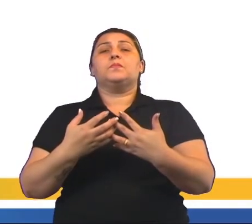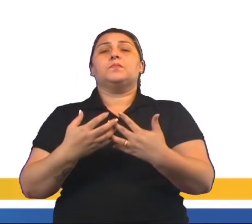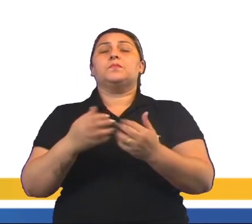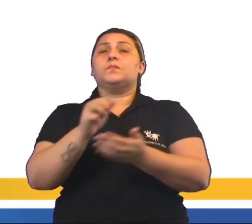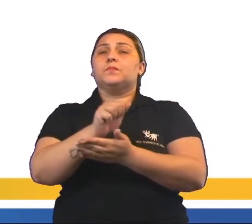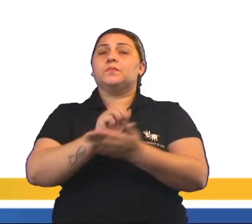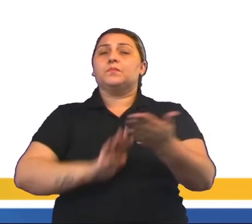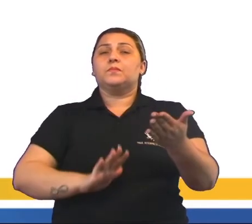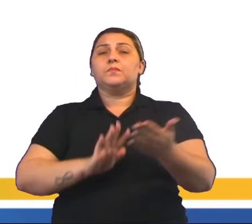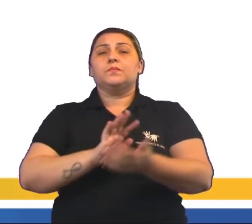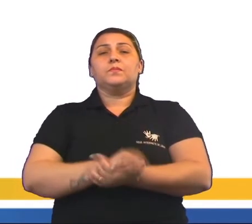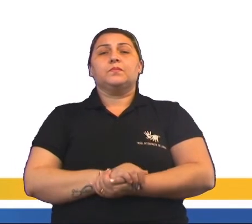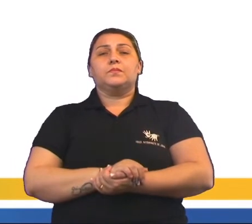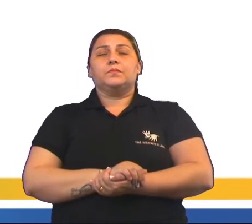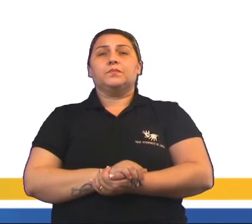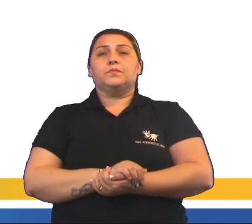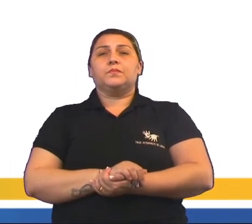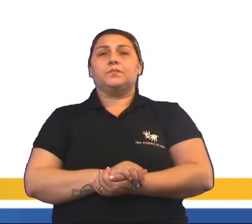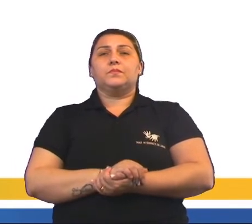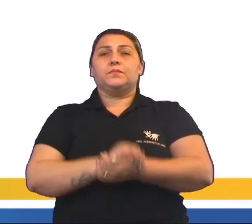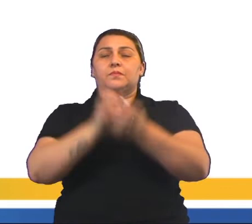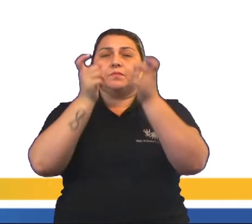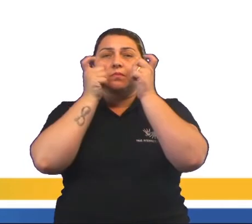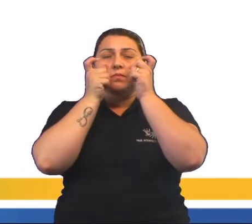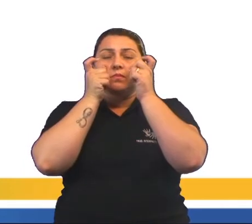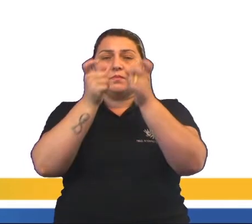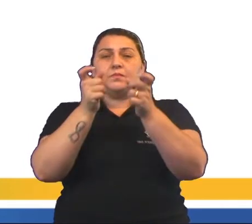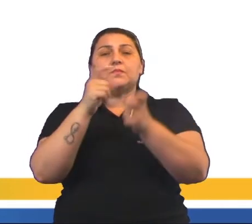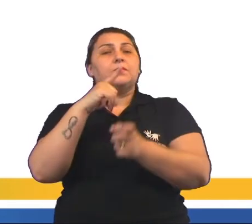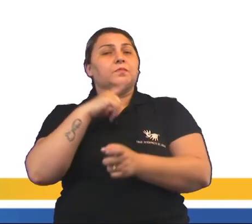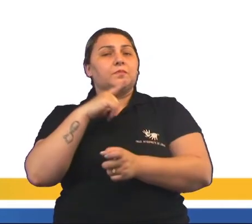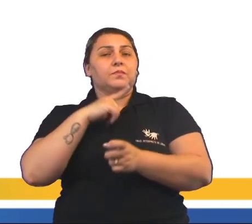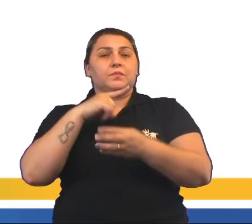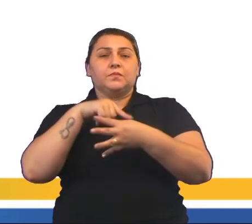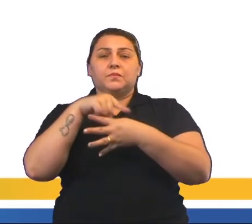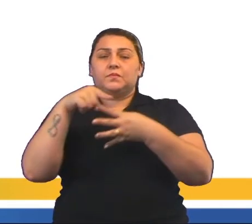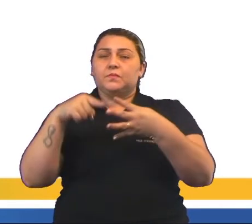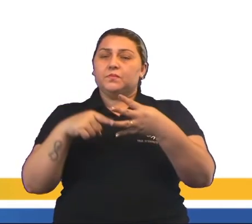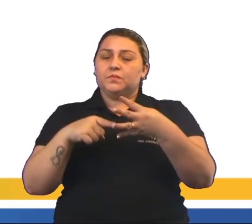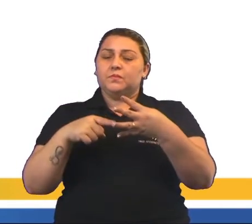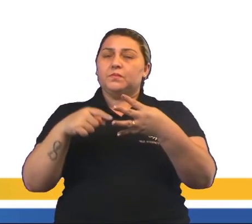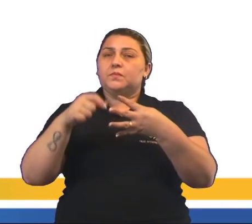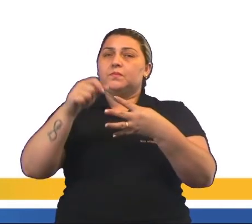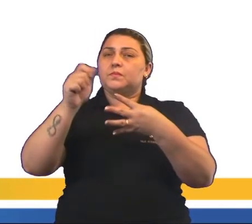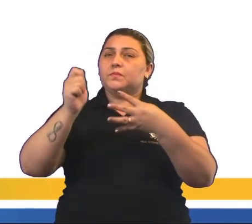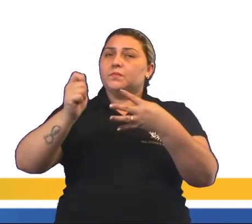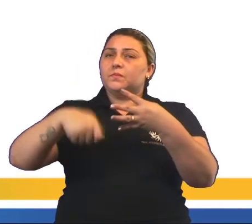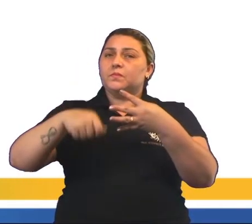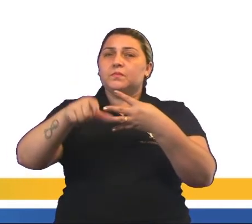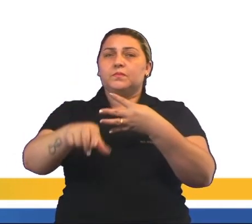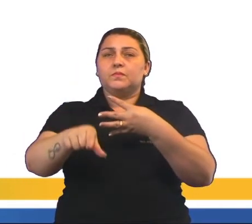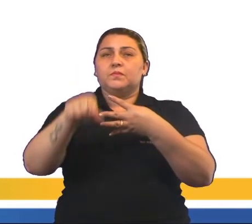nosso exercitando. Bastante atenção e nós temos 4 possibilidades de